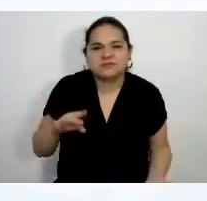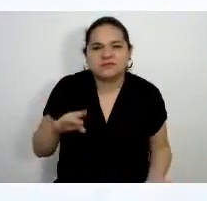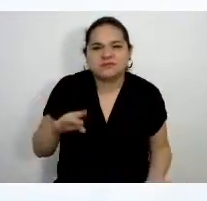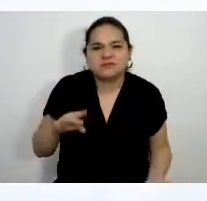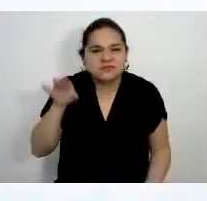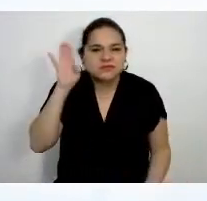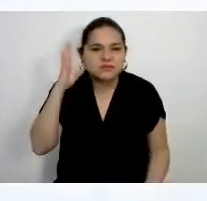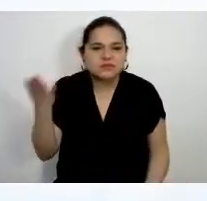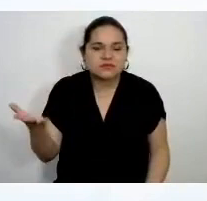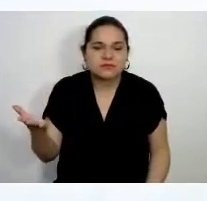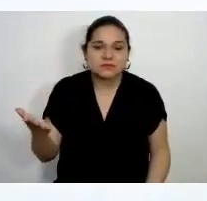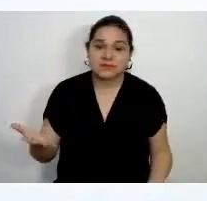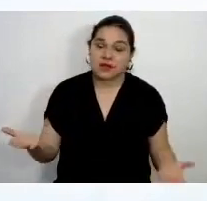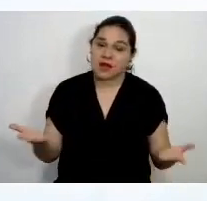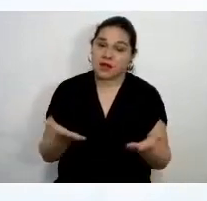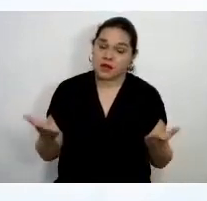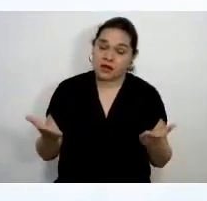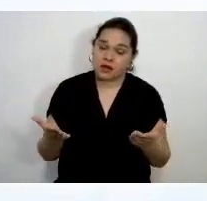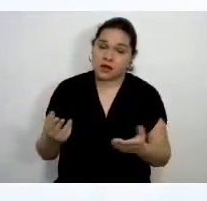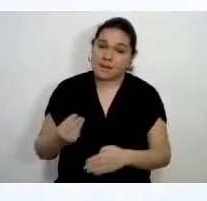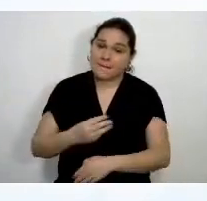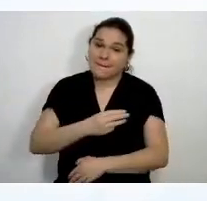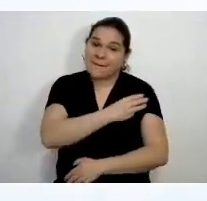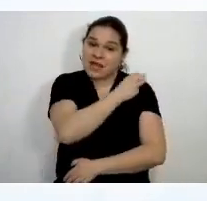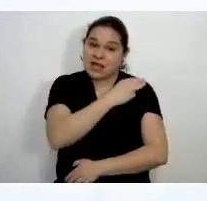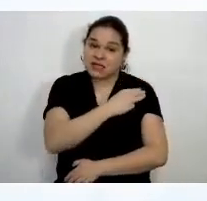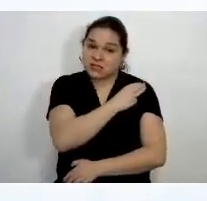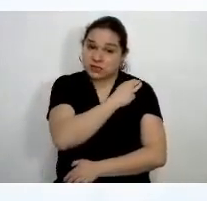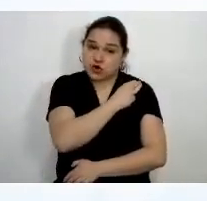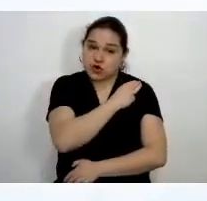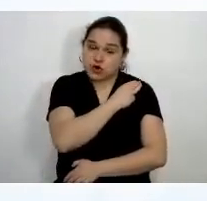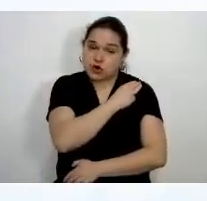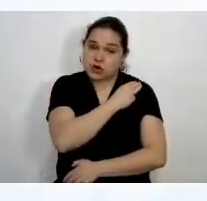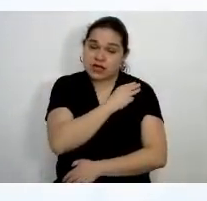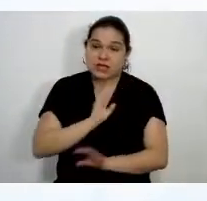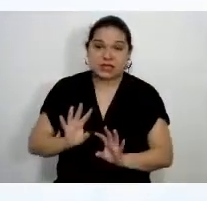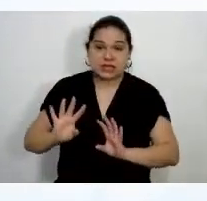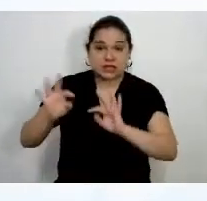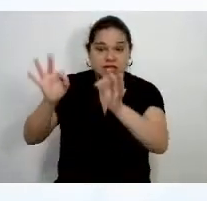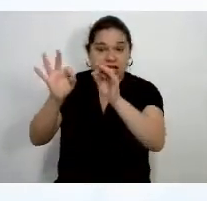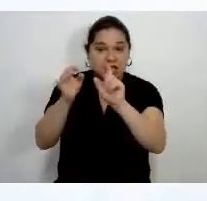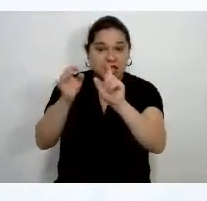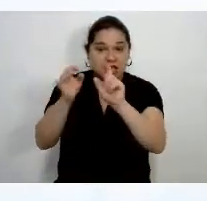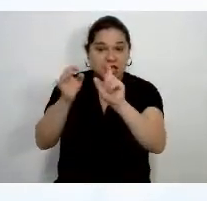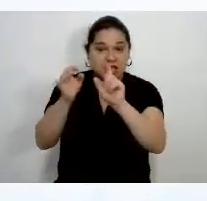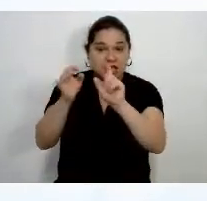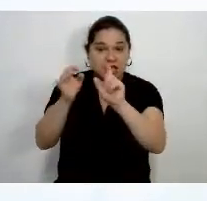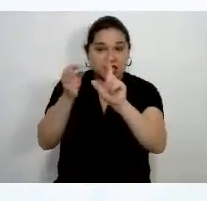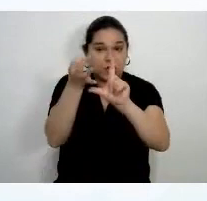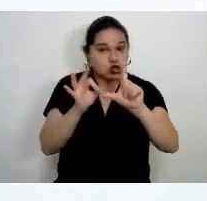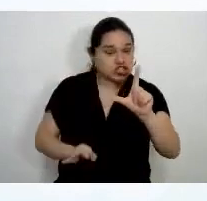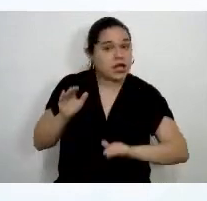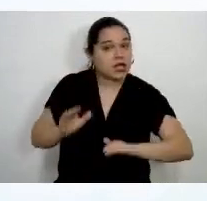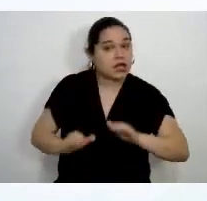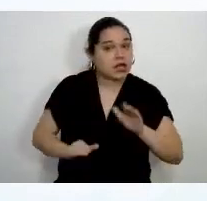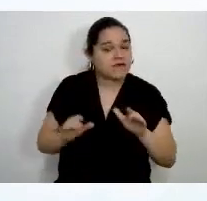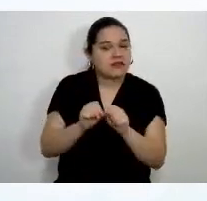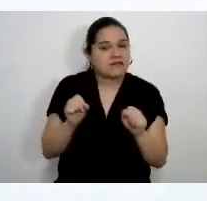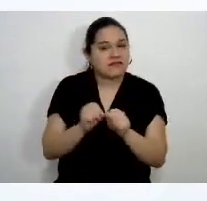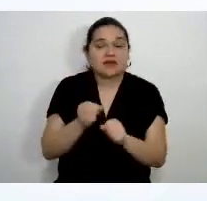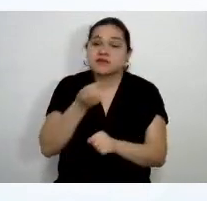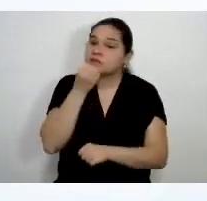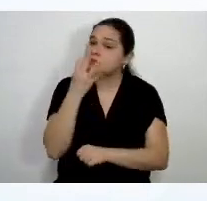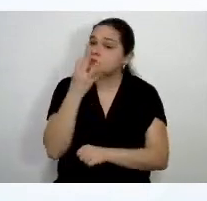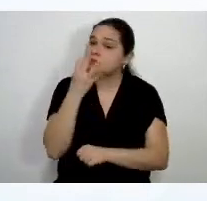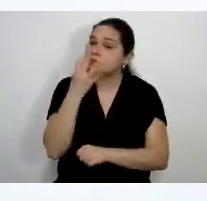porque o ministro general seja um expert em logística, talvez ele consiga fazer um bom trabalho nisso que a gente